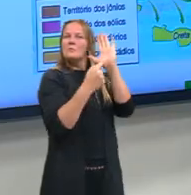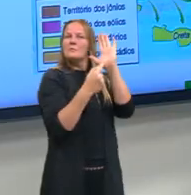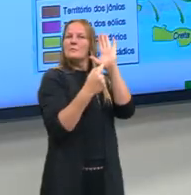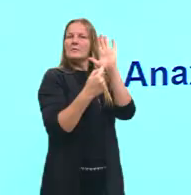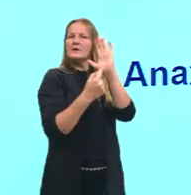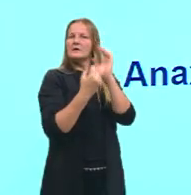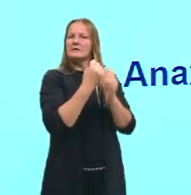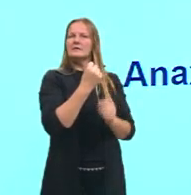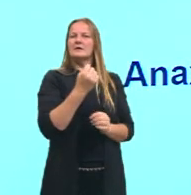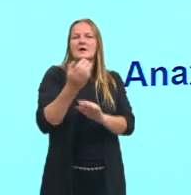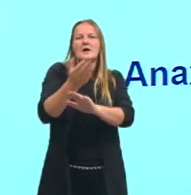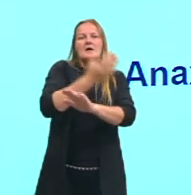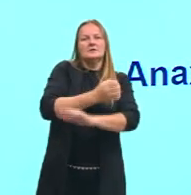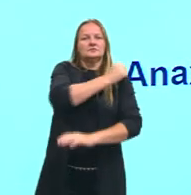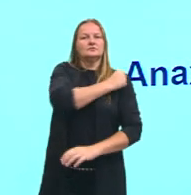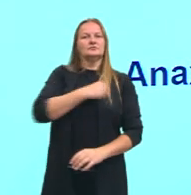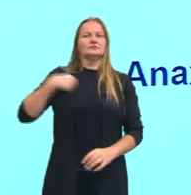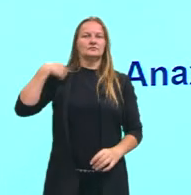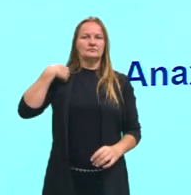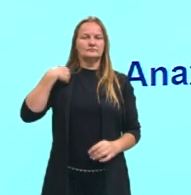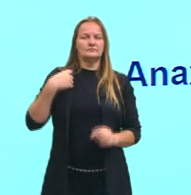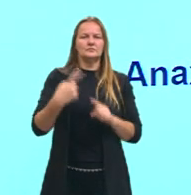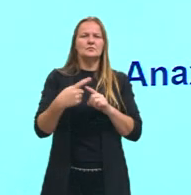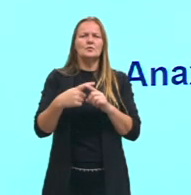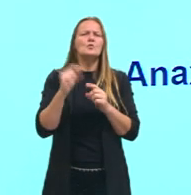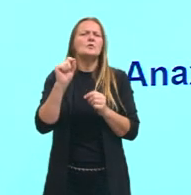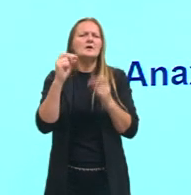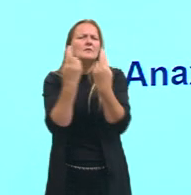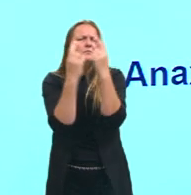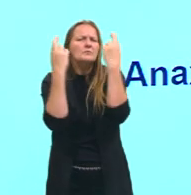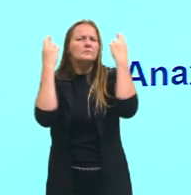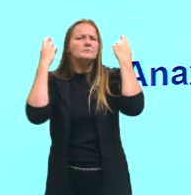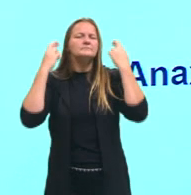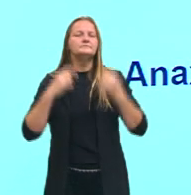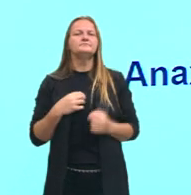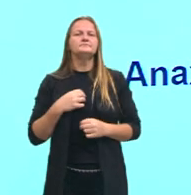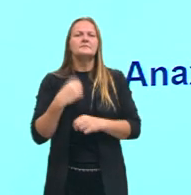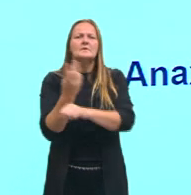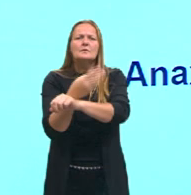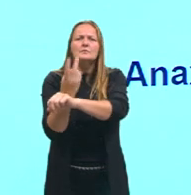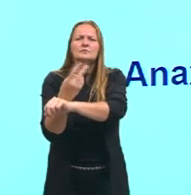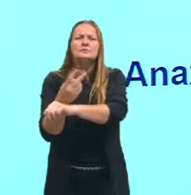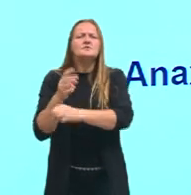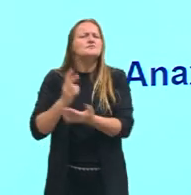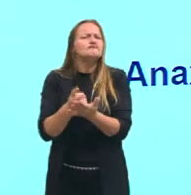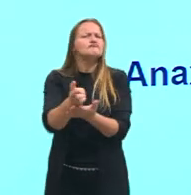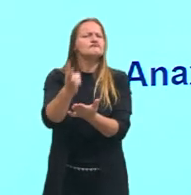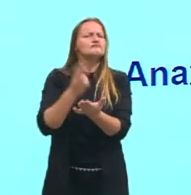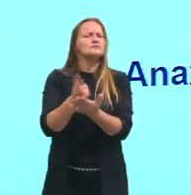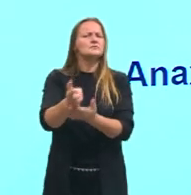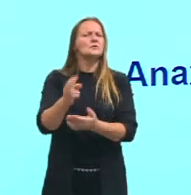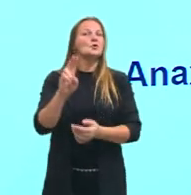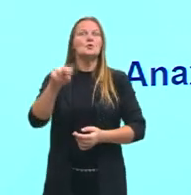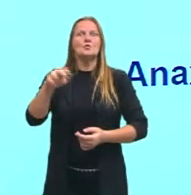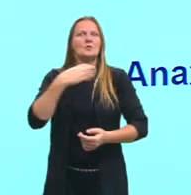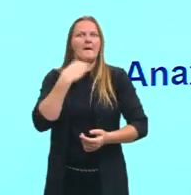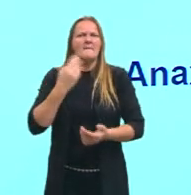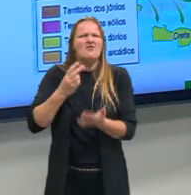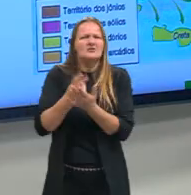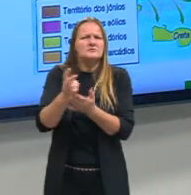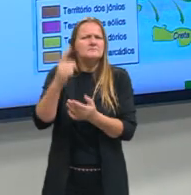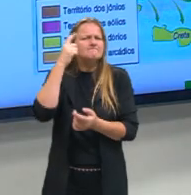pré-socráticos nessa busca desse princípio unificador dos gregos tem que eles querem eles buscam algum perene e mortal e